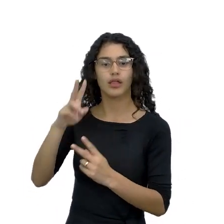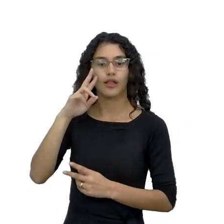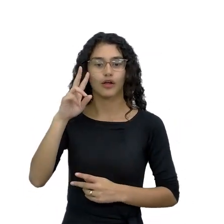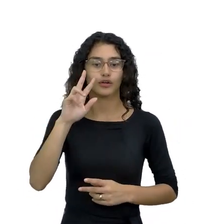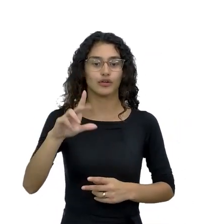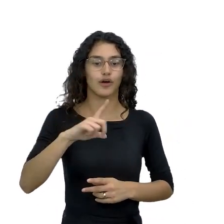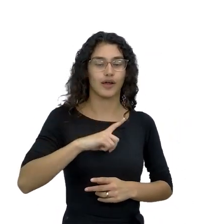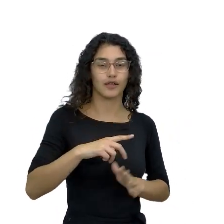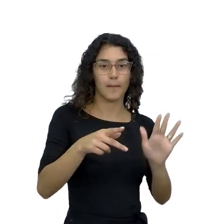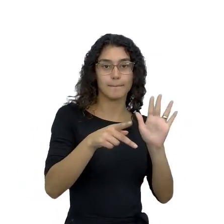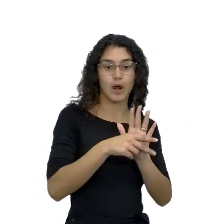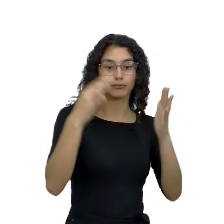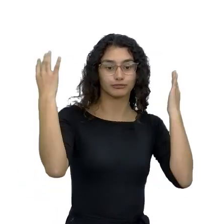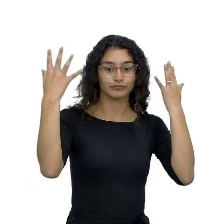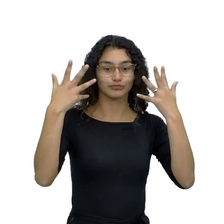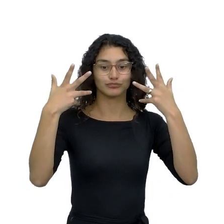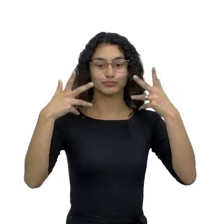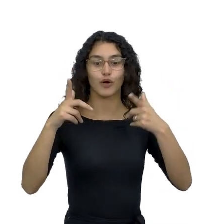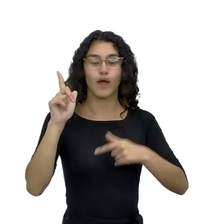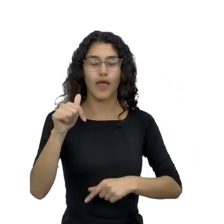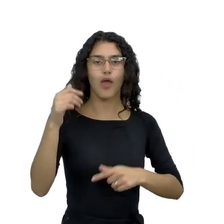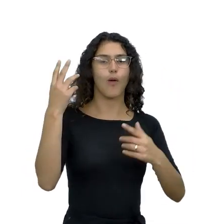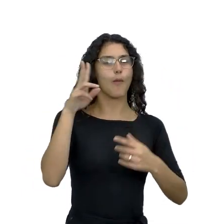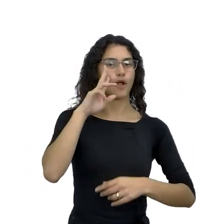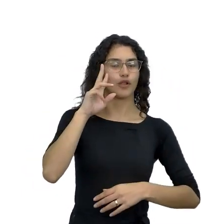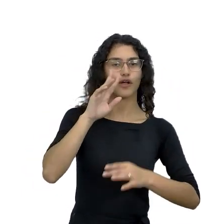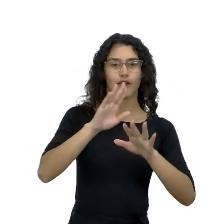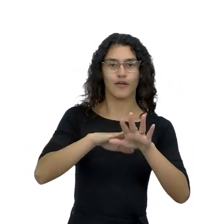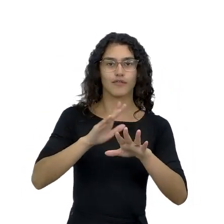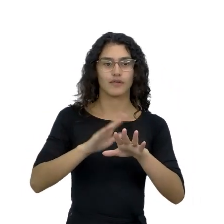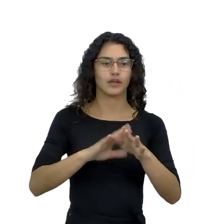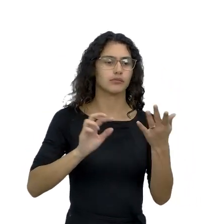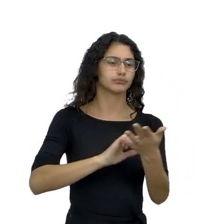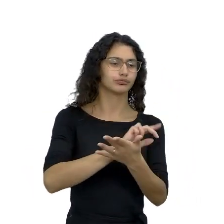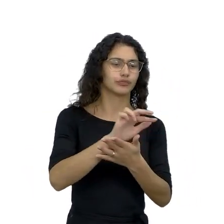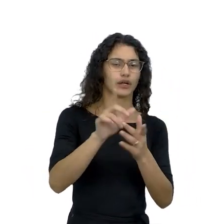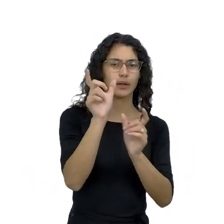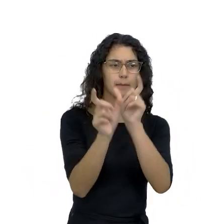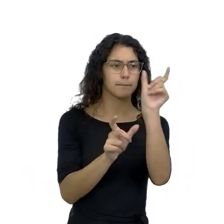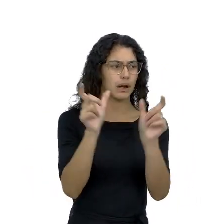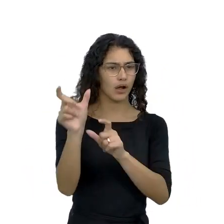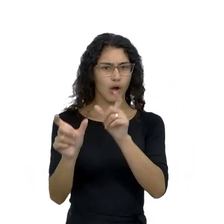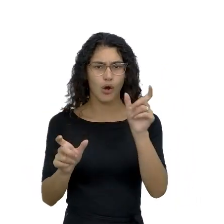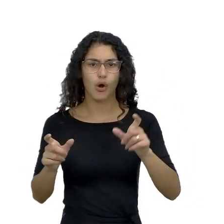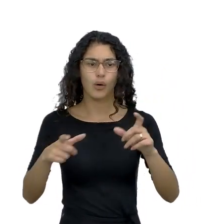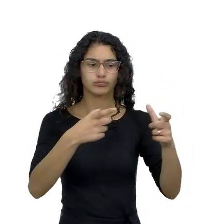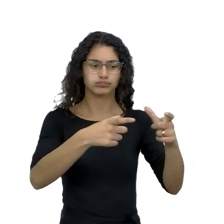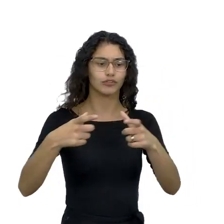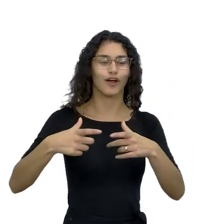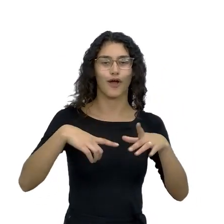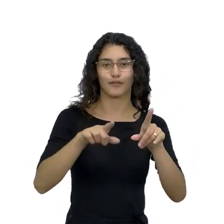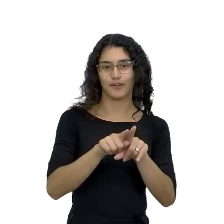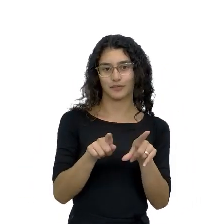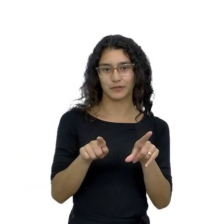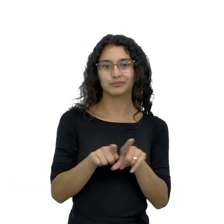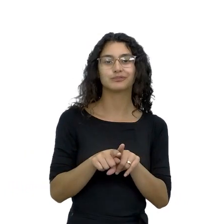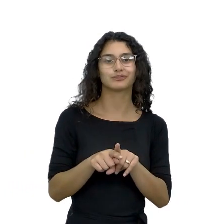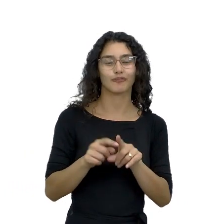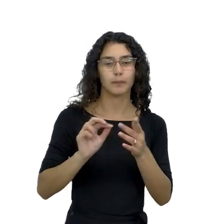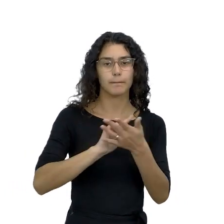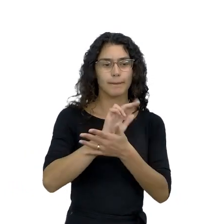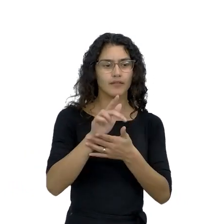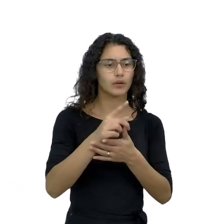dessa espécie, de uma história contada por várias pessoas, vários locais, né? E